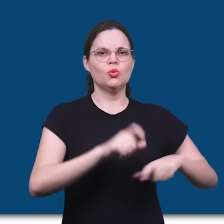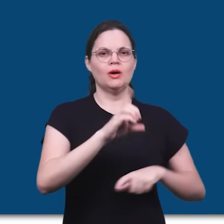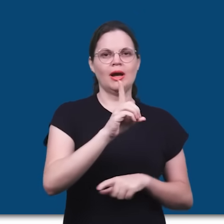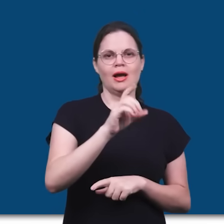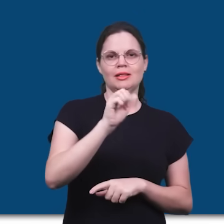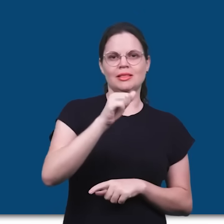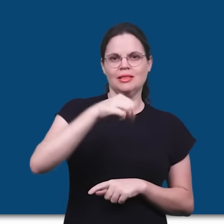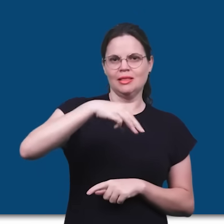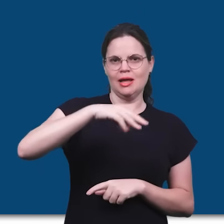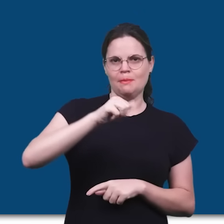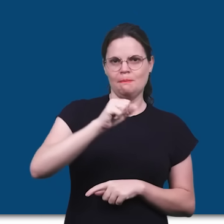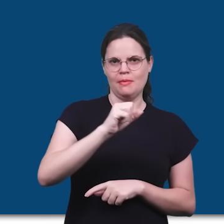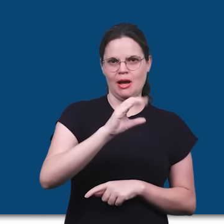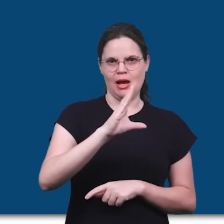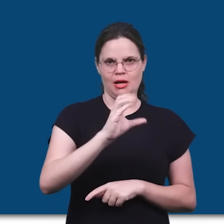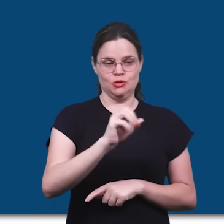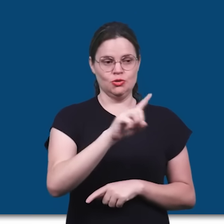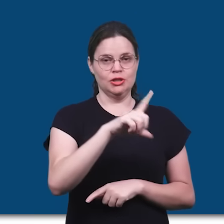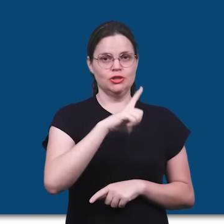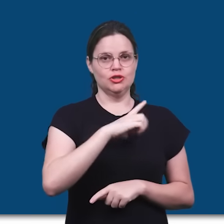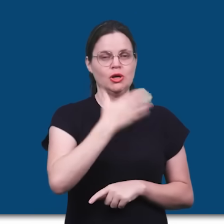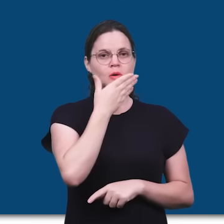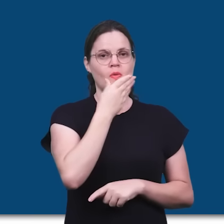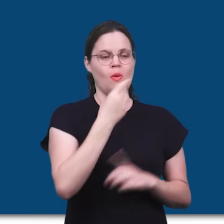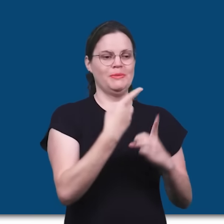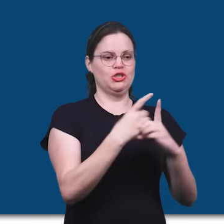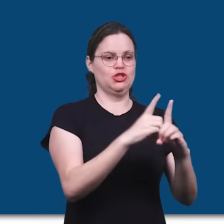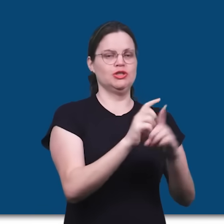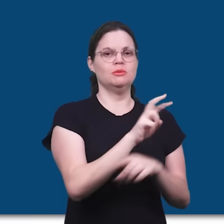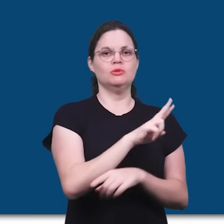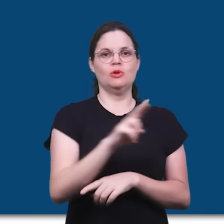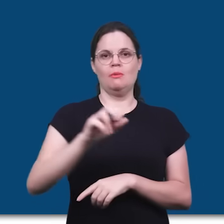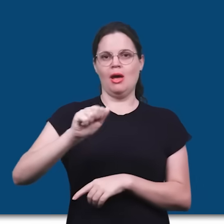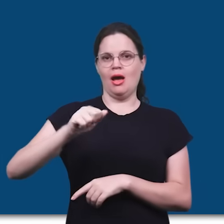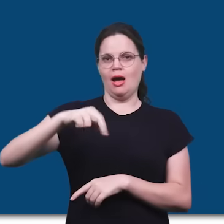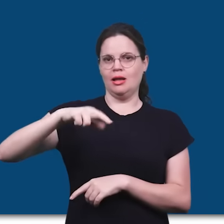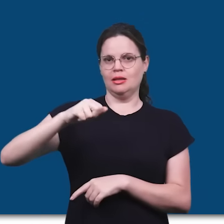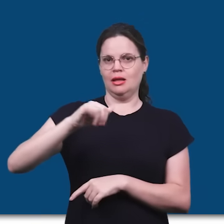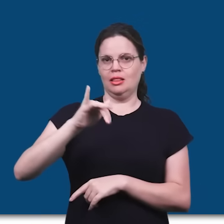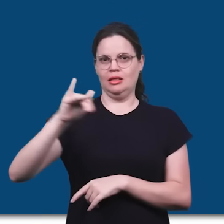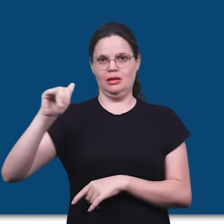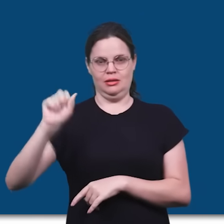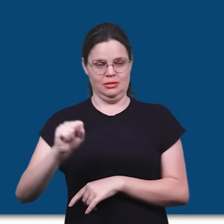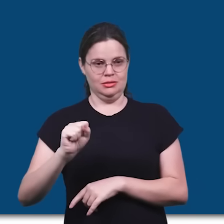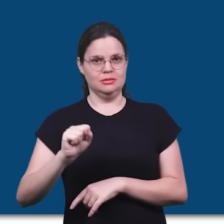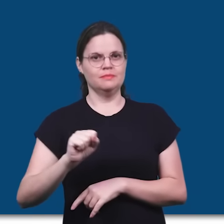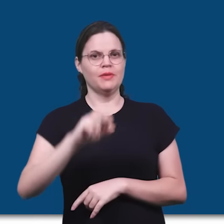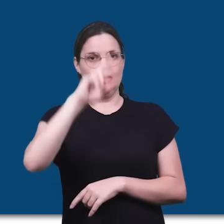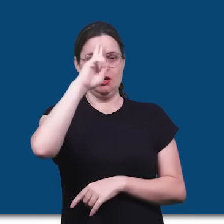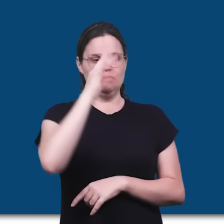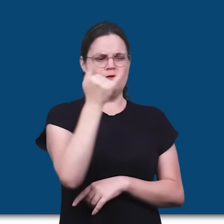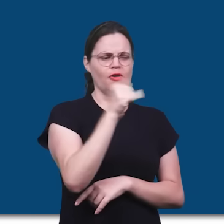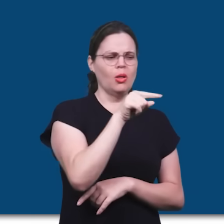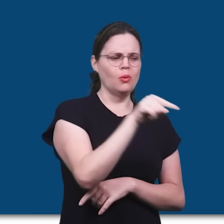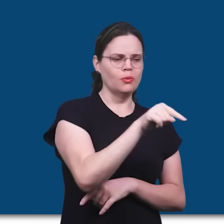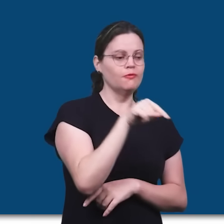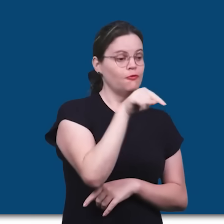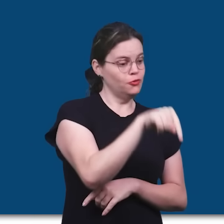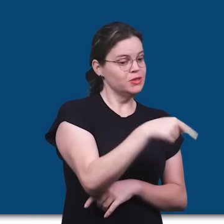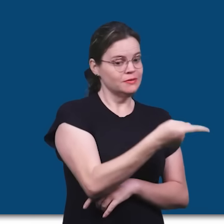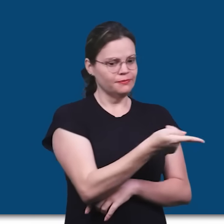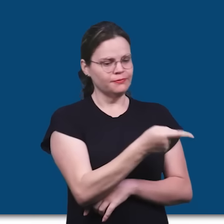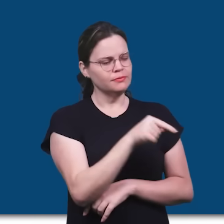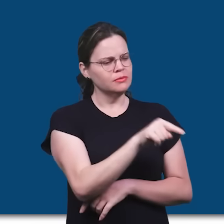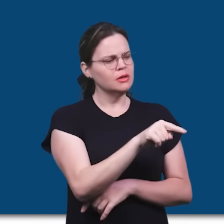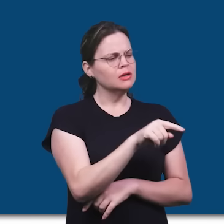certo discípulo chamado Ananias, e disse-lhe o Senhor em visão: Ananias. E